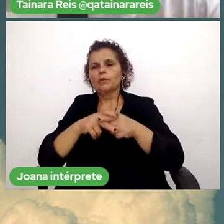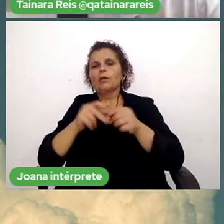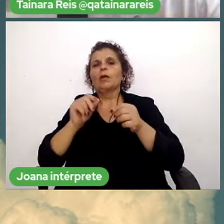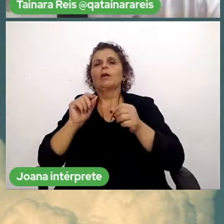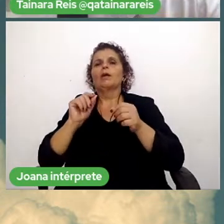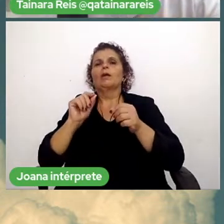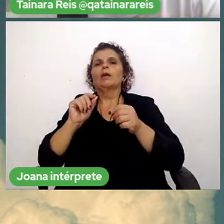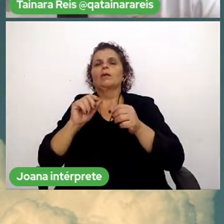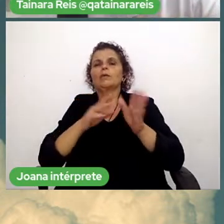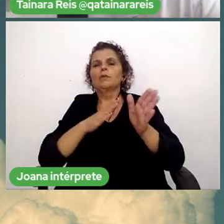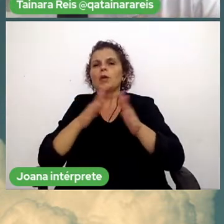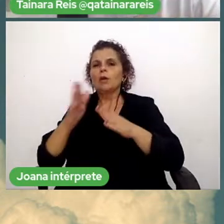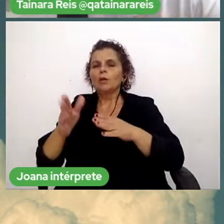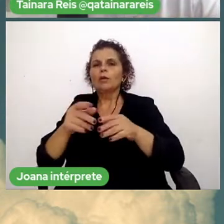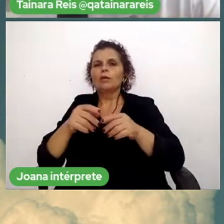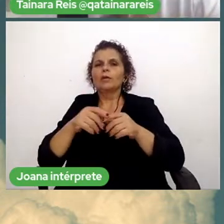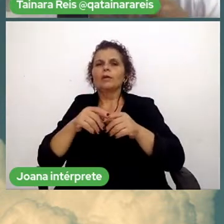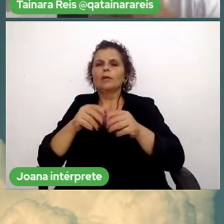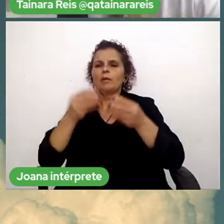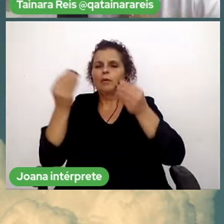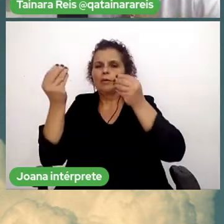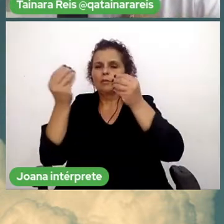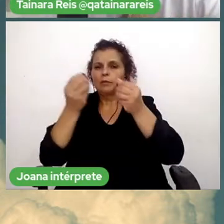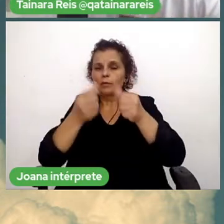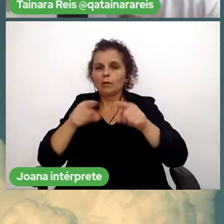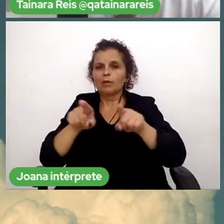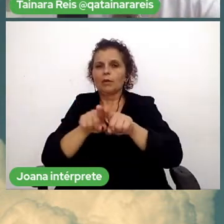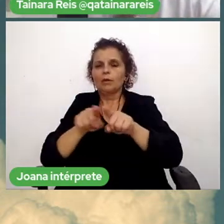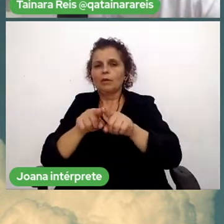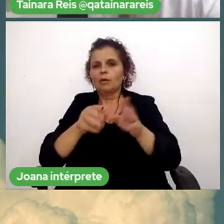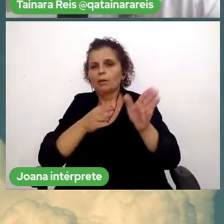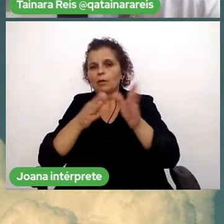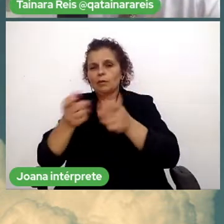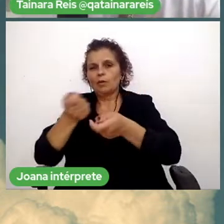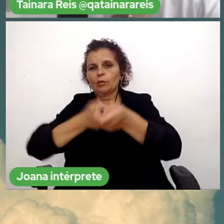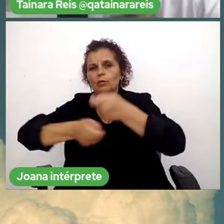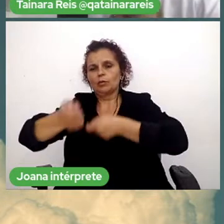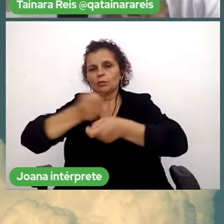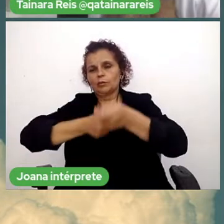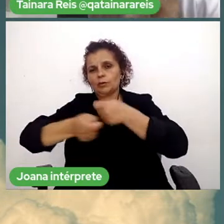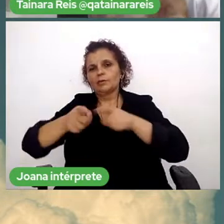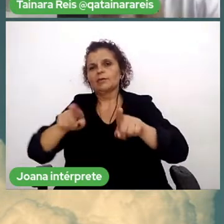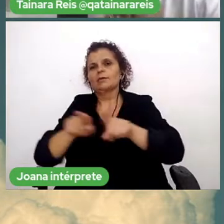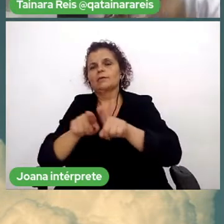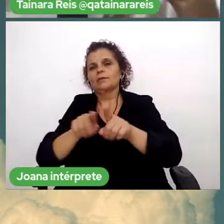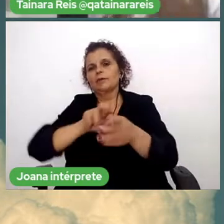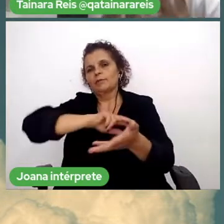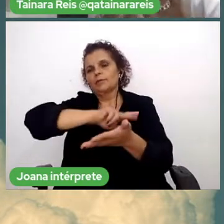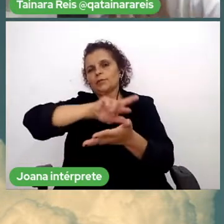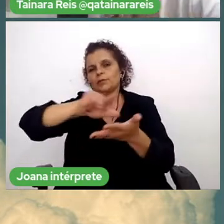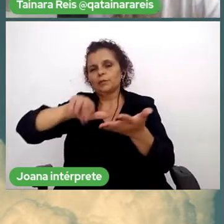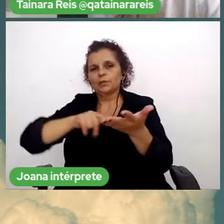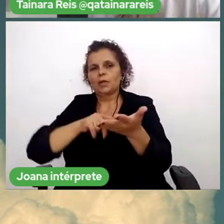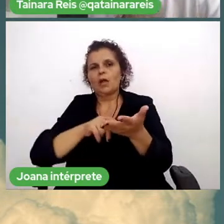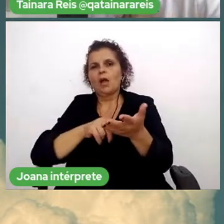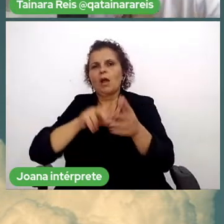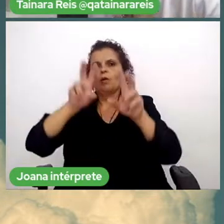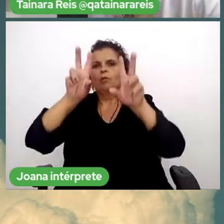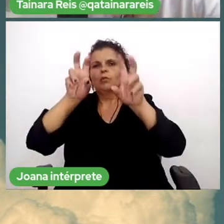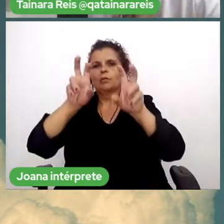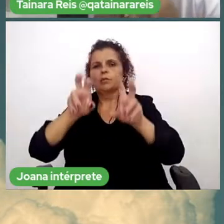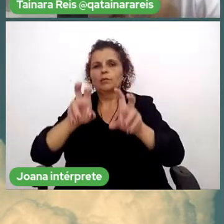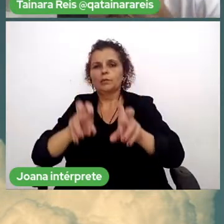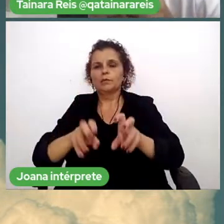de licitação e refinamento de requisitos e em momentos de negociação. Esses aqui são só alguns dos momentos que eu acho que são